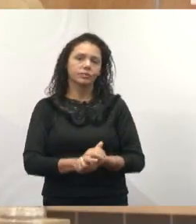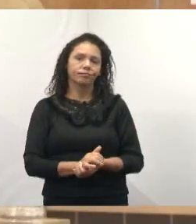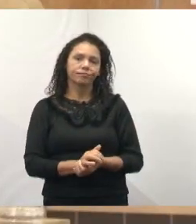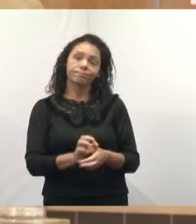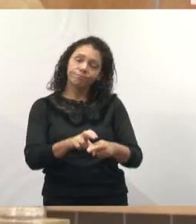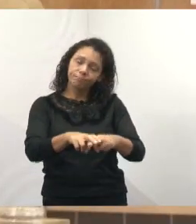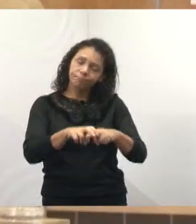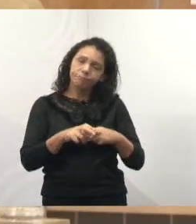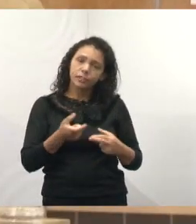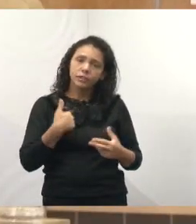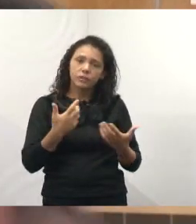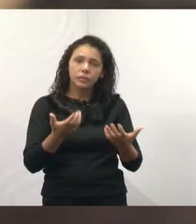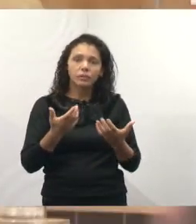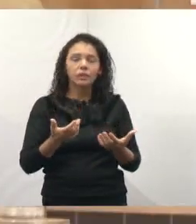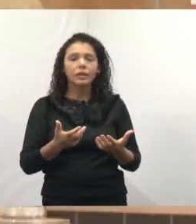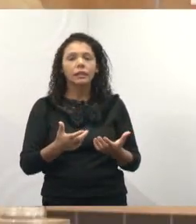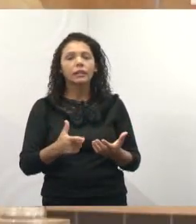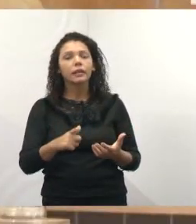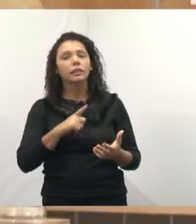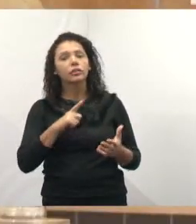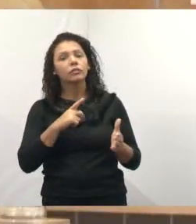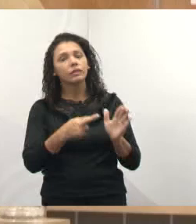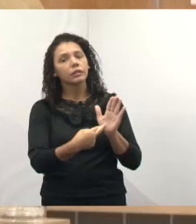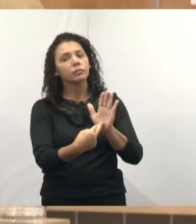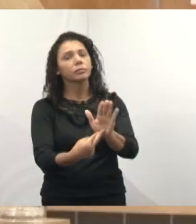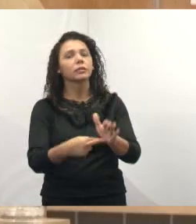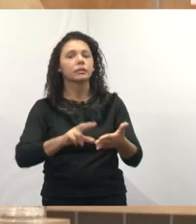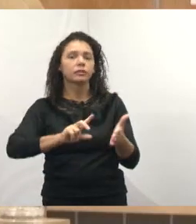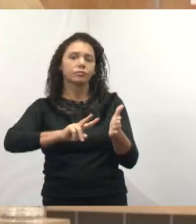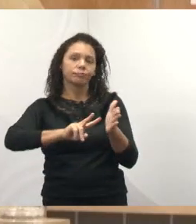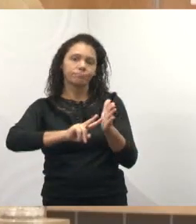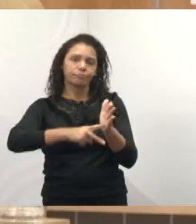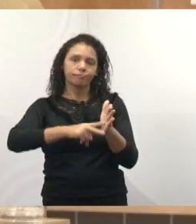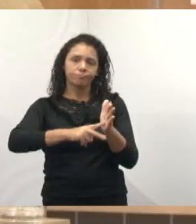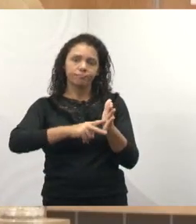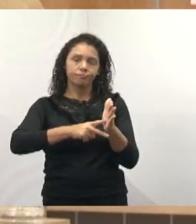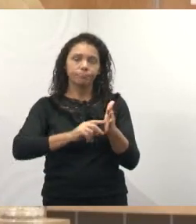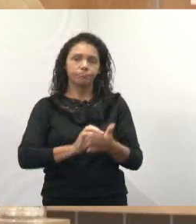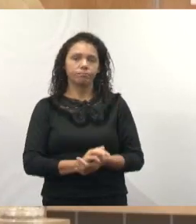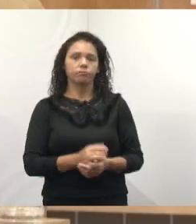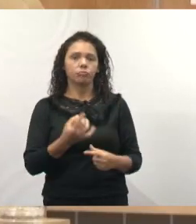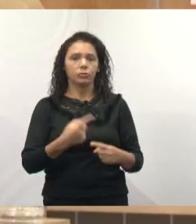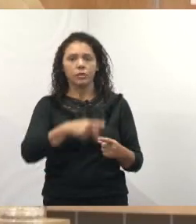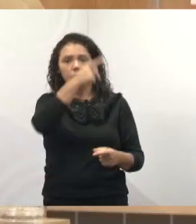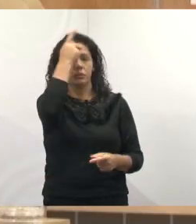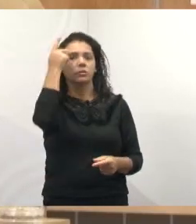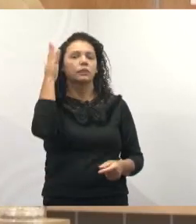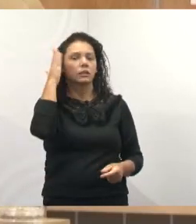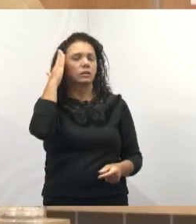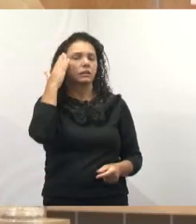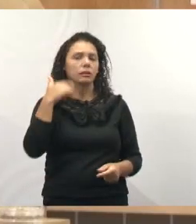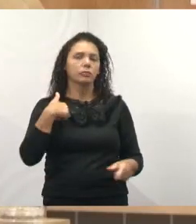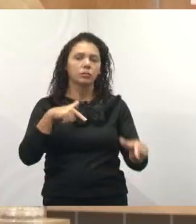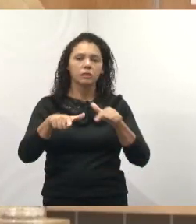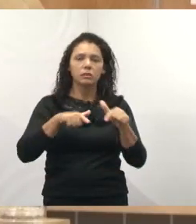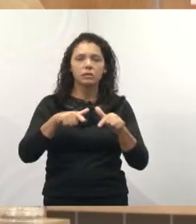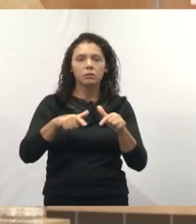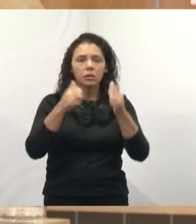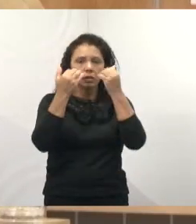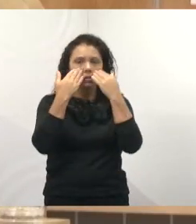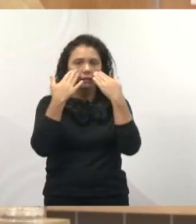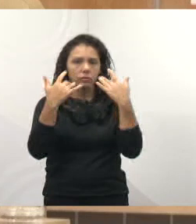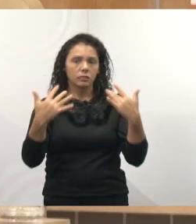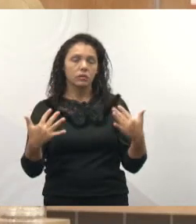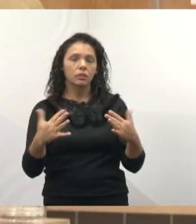representante do sindicato, porque quem acompanha o meu trabalho, quem acompanha as audiências públicas e todos